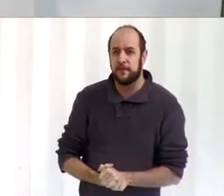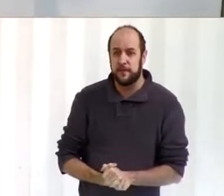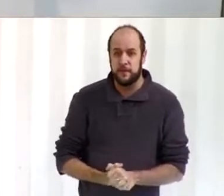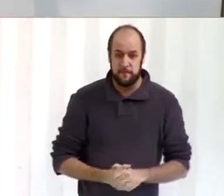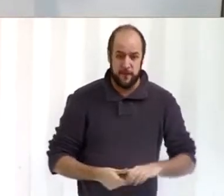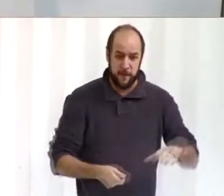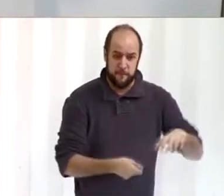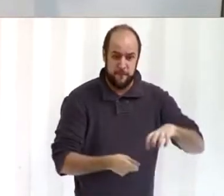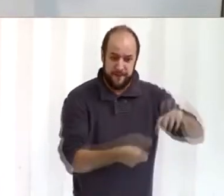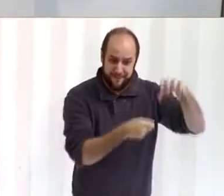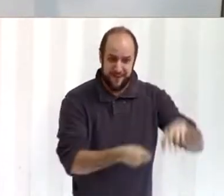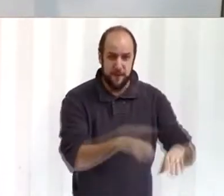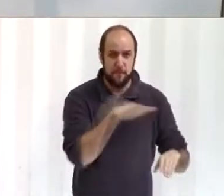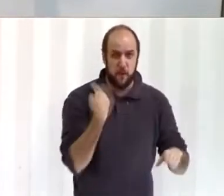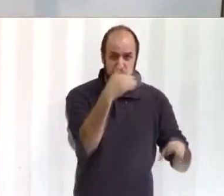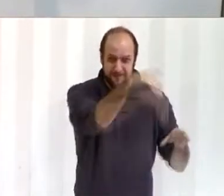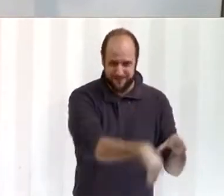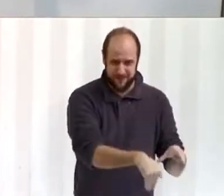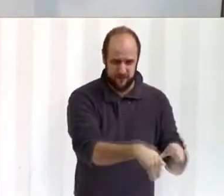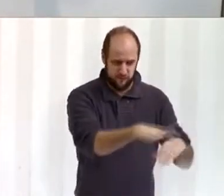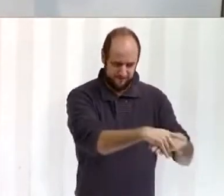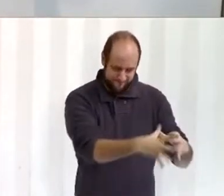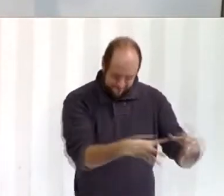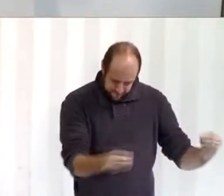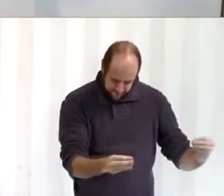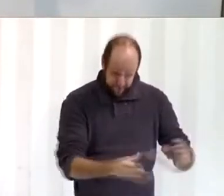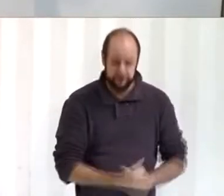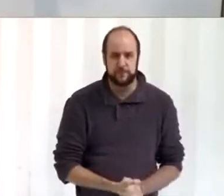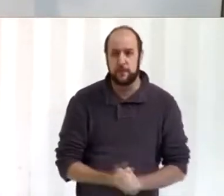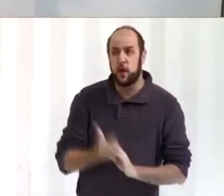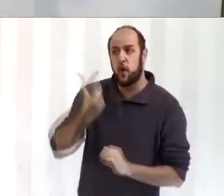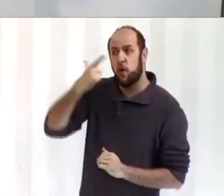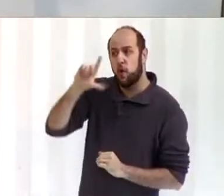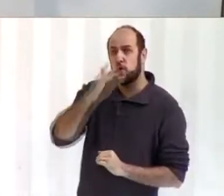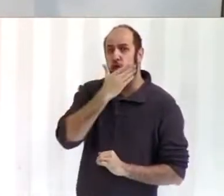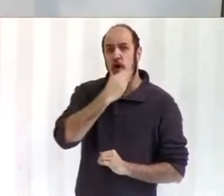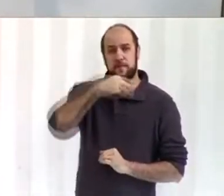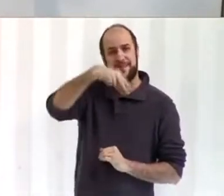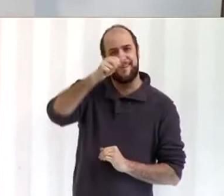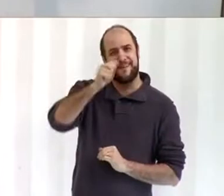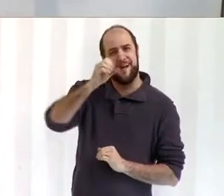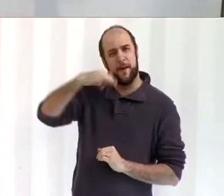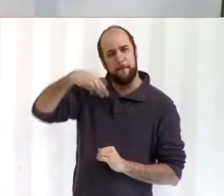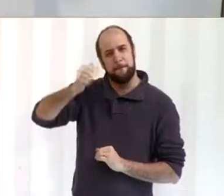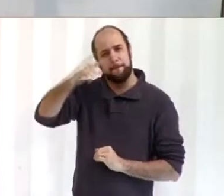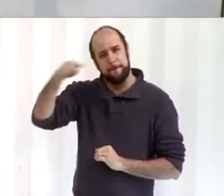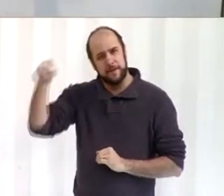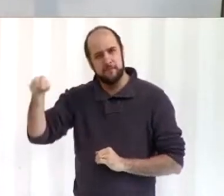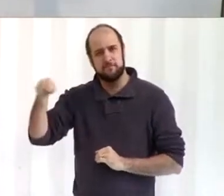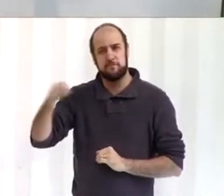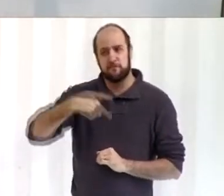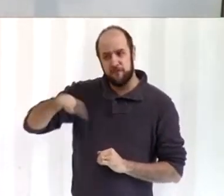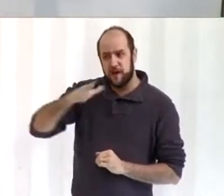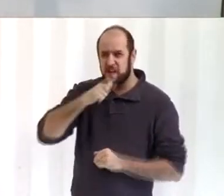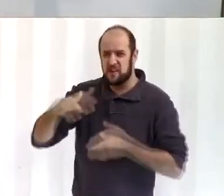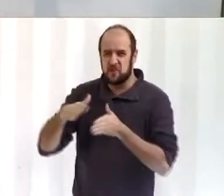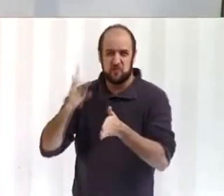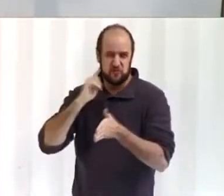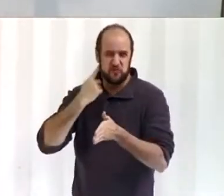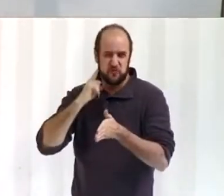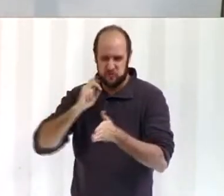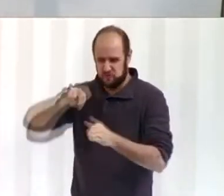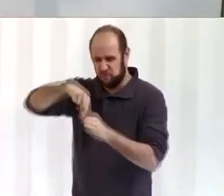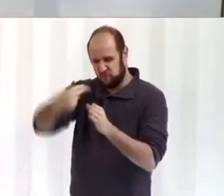retirada, nós vemos a cura de Naamã, que tem que se banhar no rio sujo,